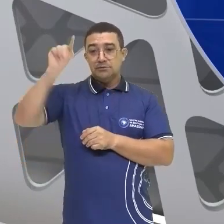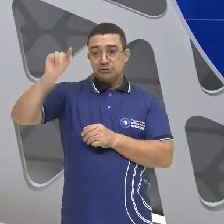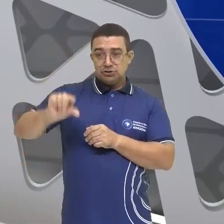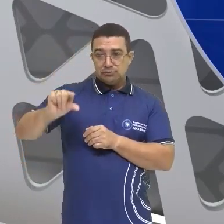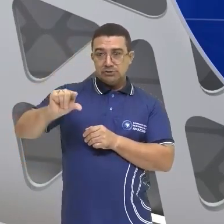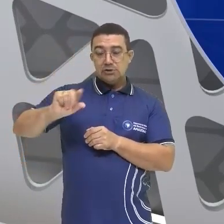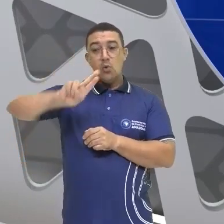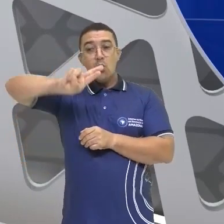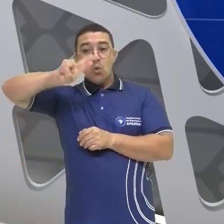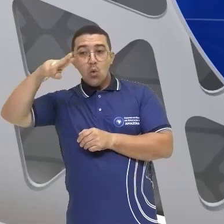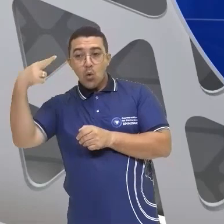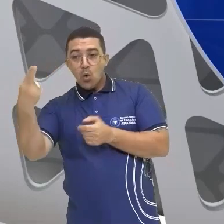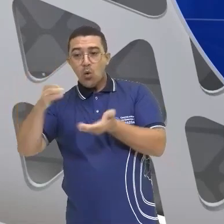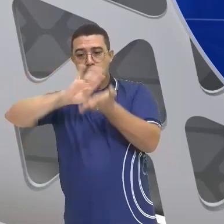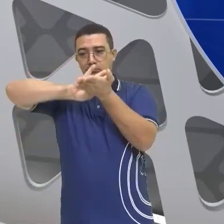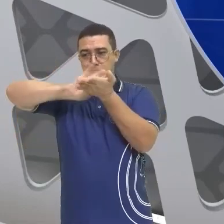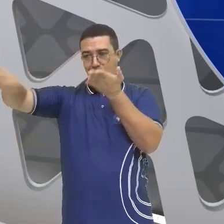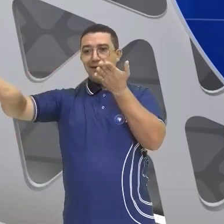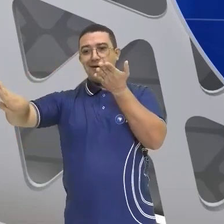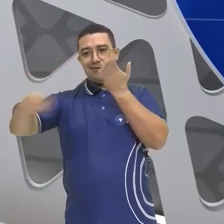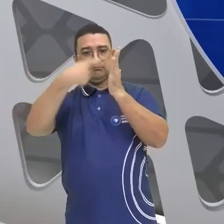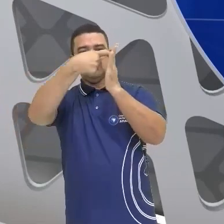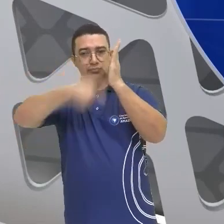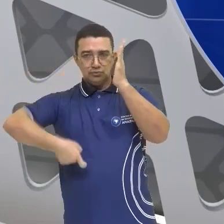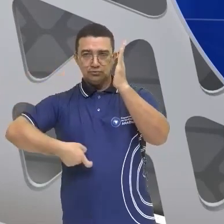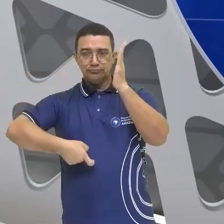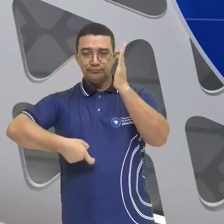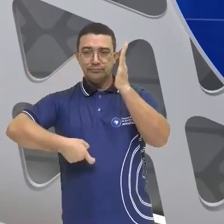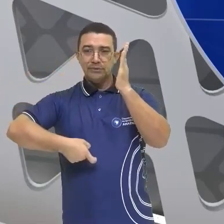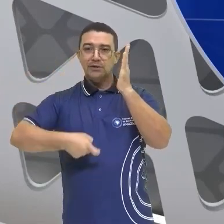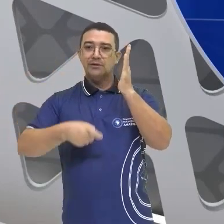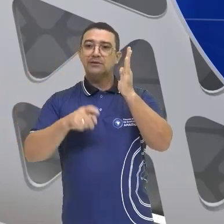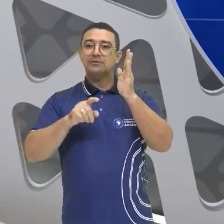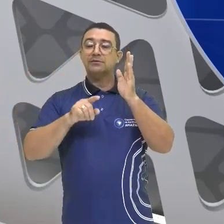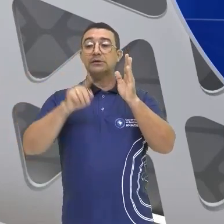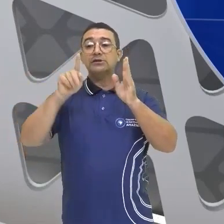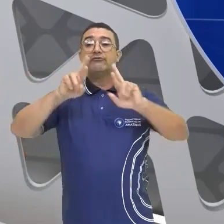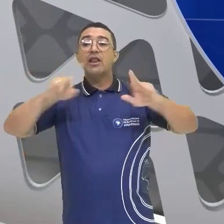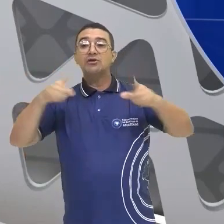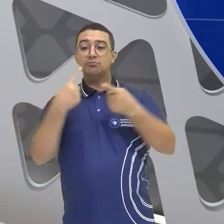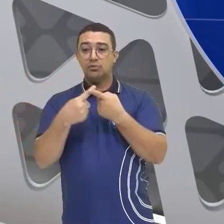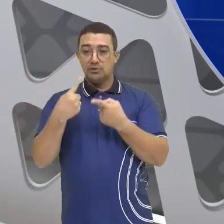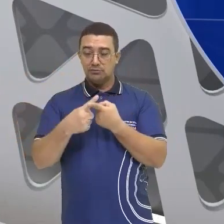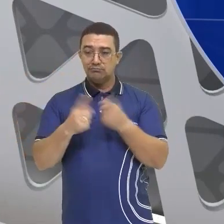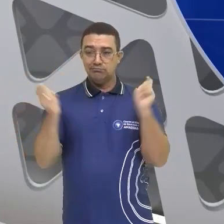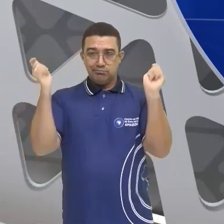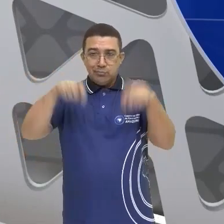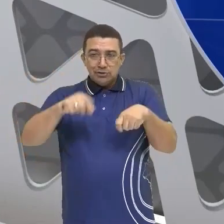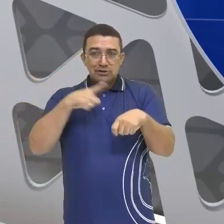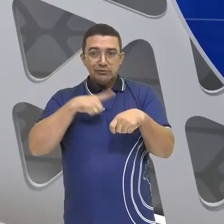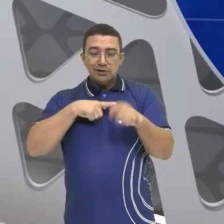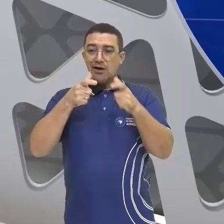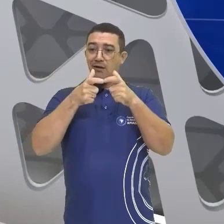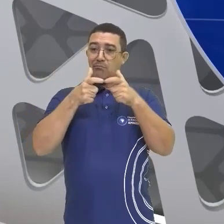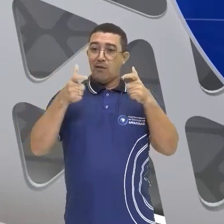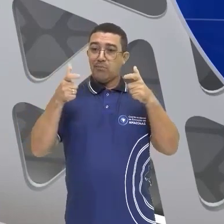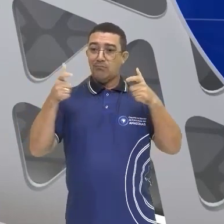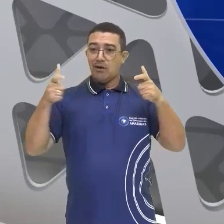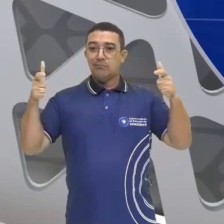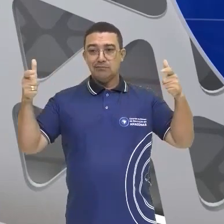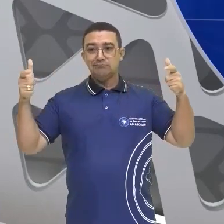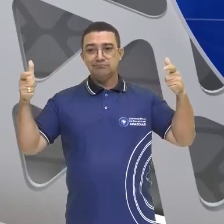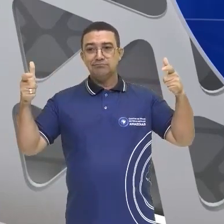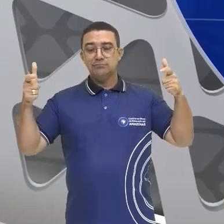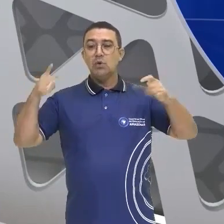redução ou eliminação das barreiras alfandegárias, tudo bem? Com uma diferença. Nós podemos ter a ampliação, tá